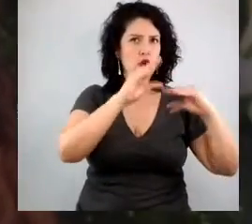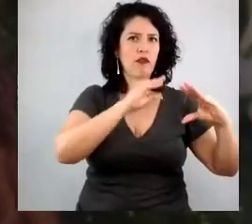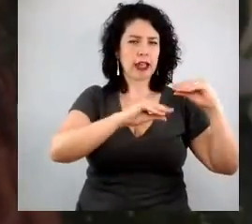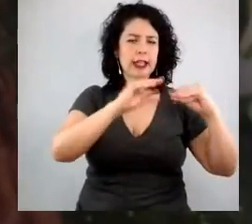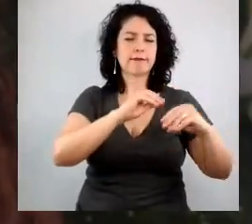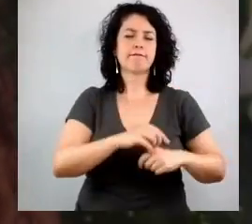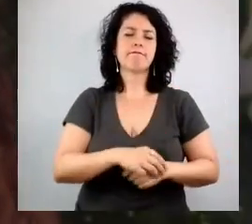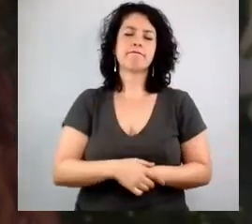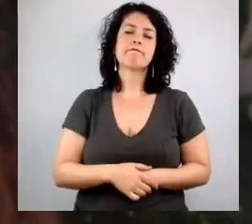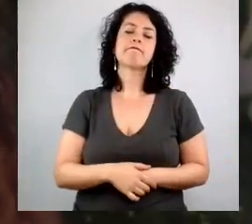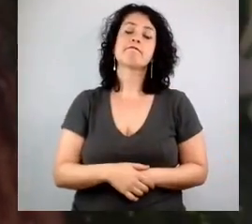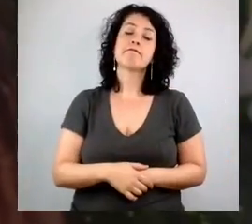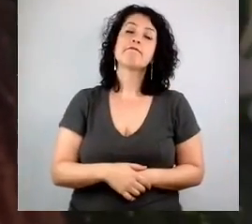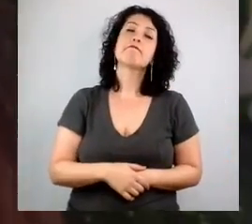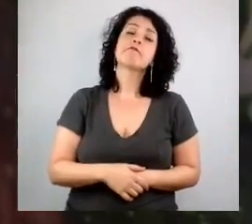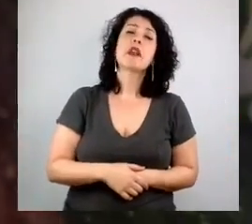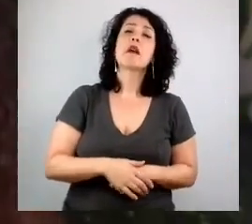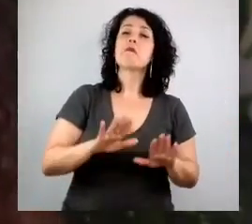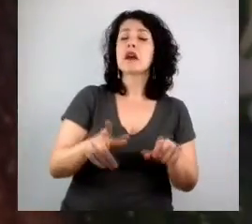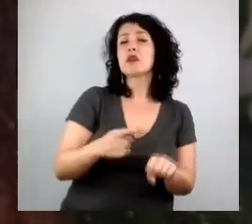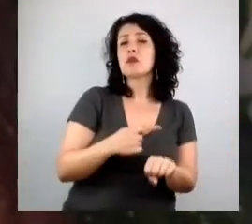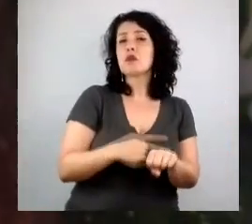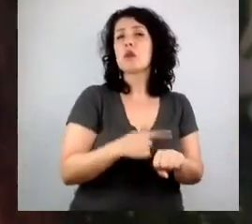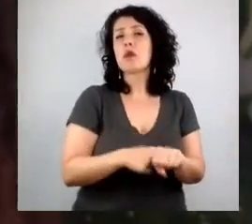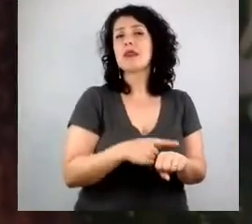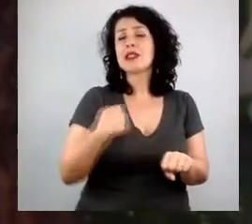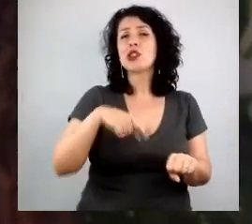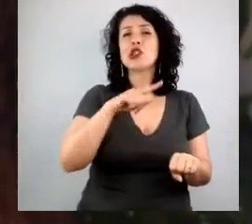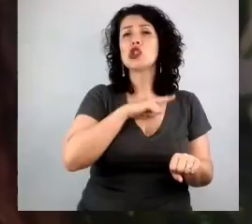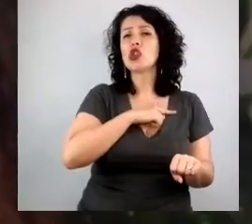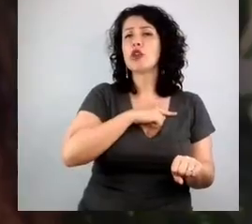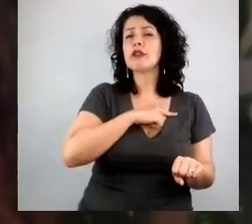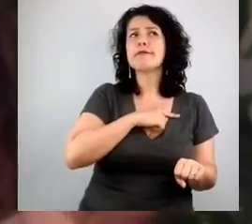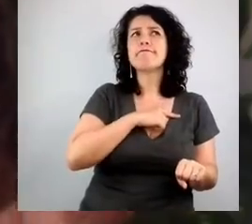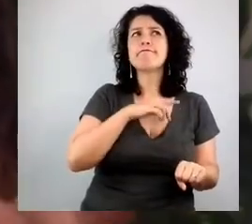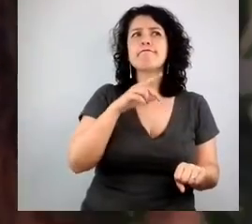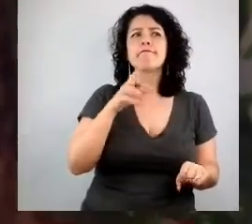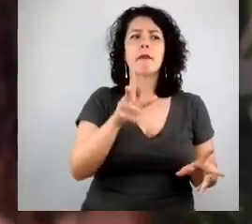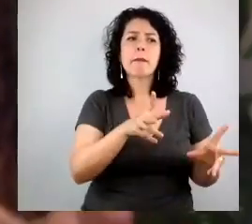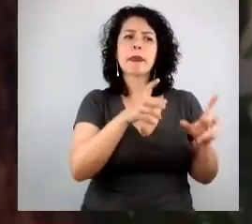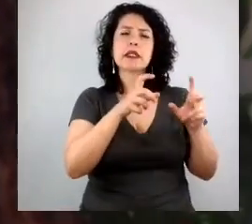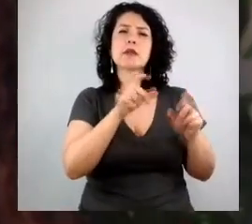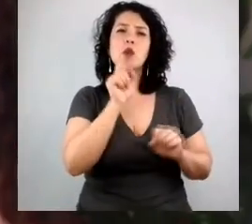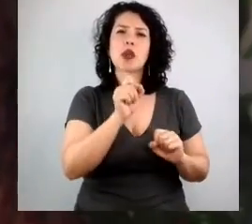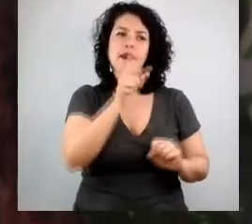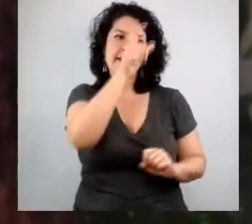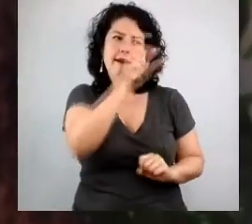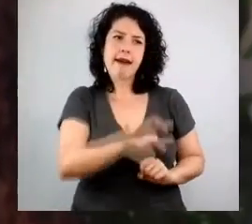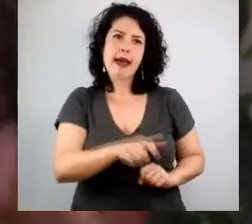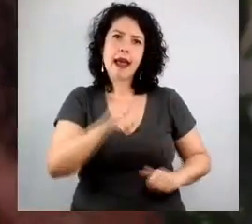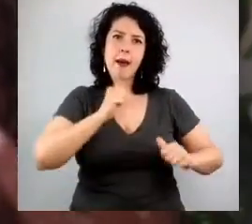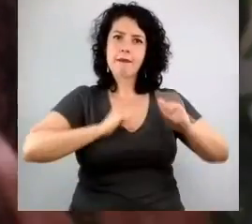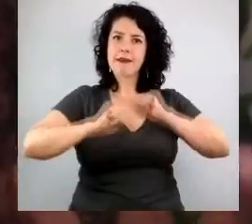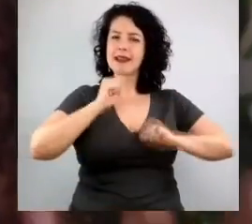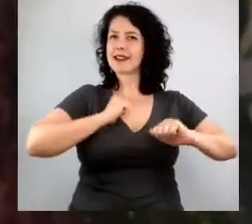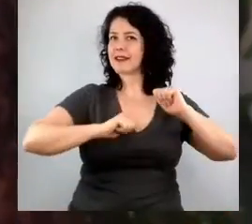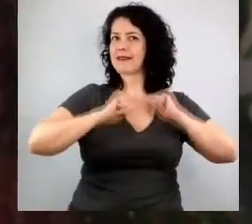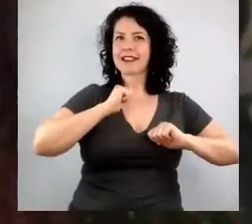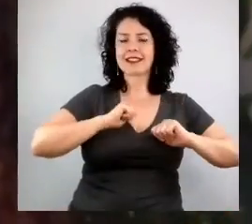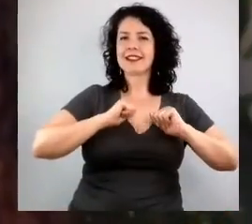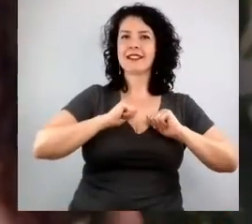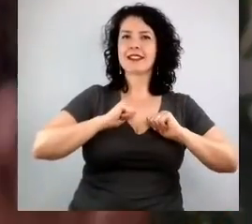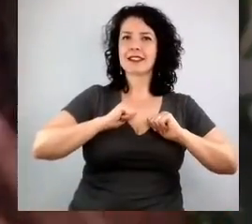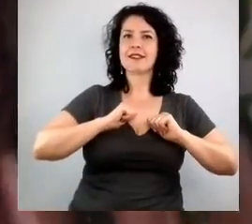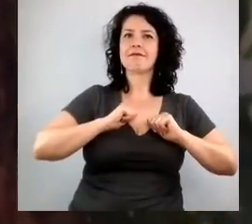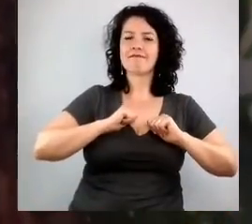E teve um determinado momento que a gente se deu conta que a Gleice foi a única mãe de família no ar,